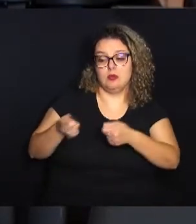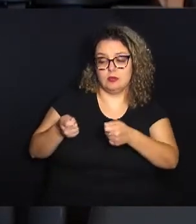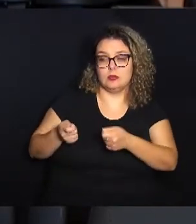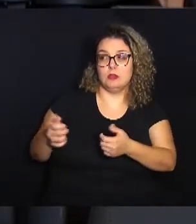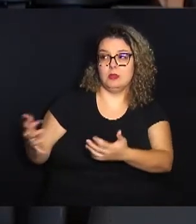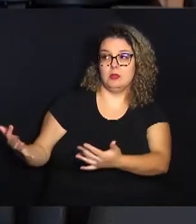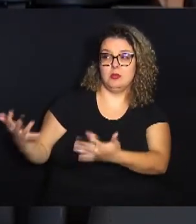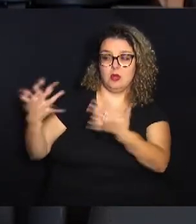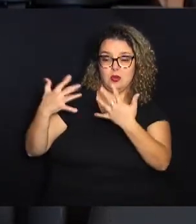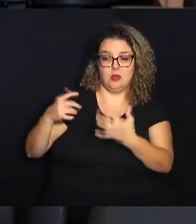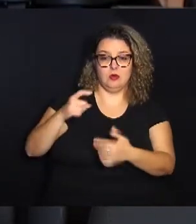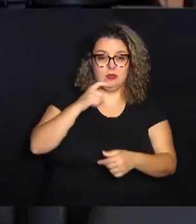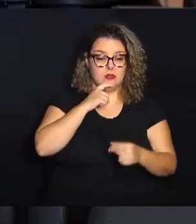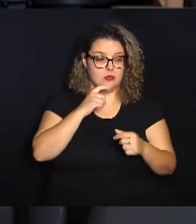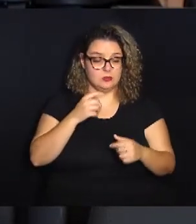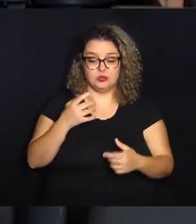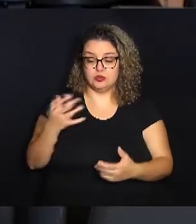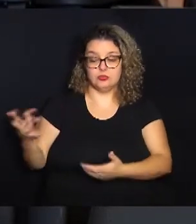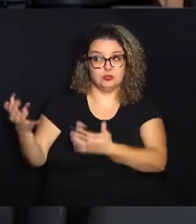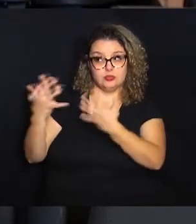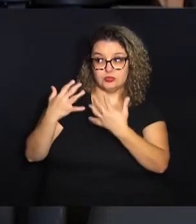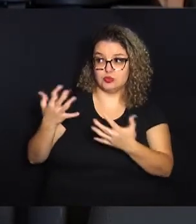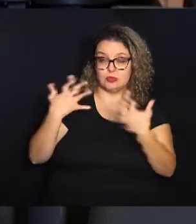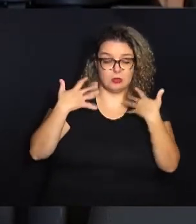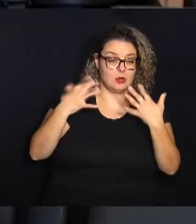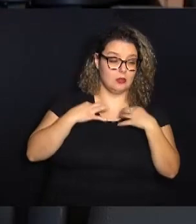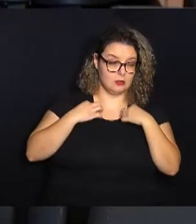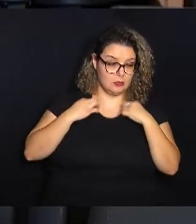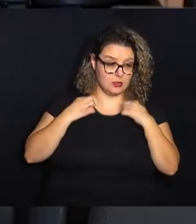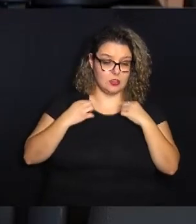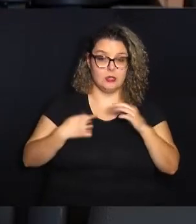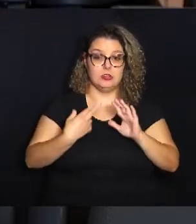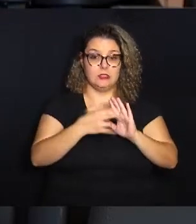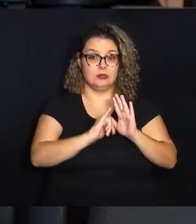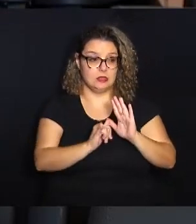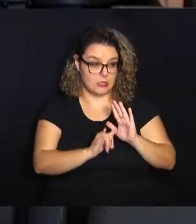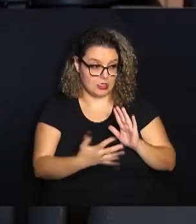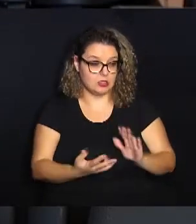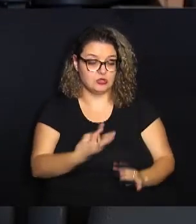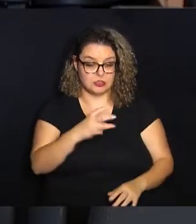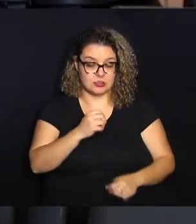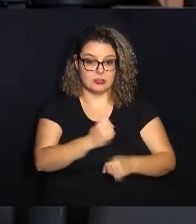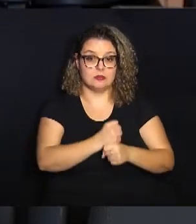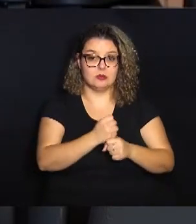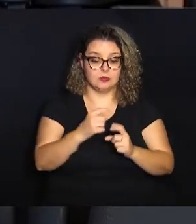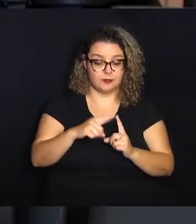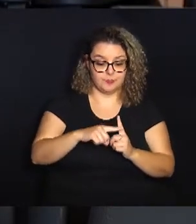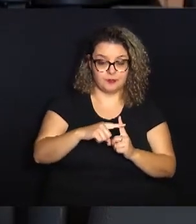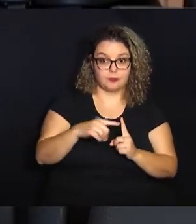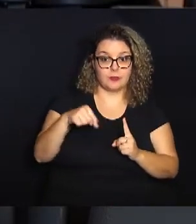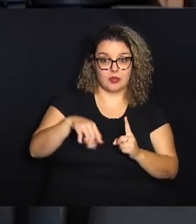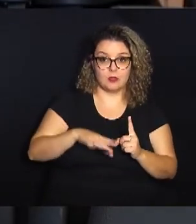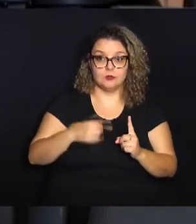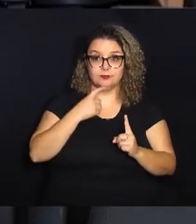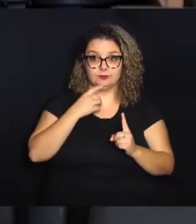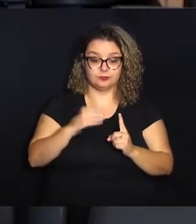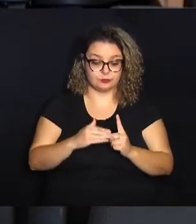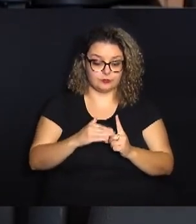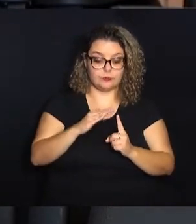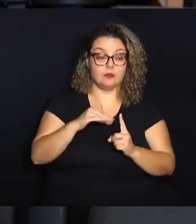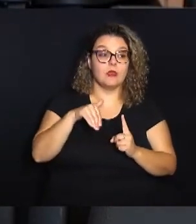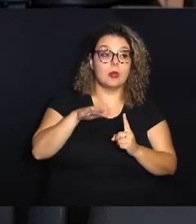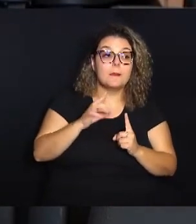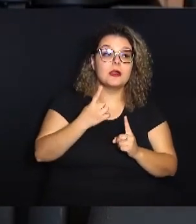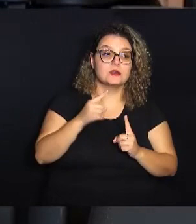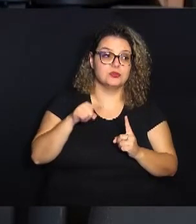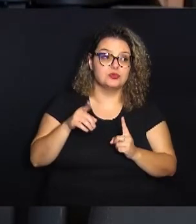nós temos relatos aí nos últimos 30 anos. A temperatura média em Campinas subiu mais de 1 grau, né?